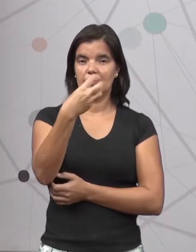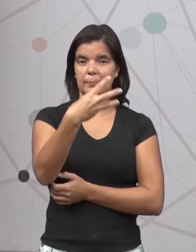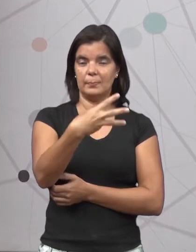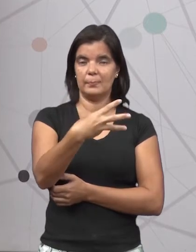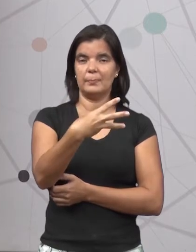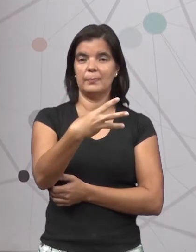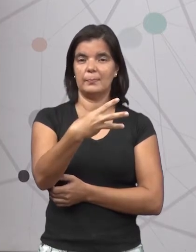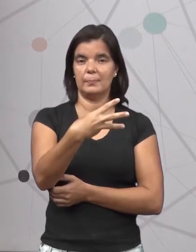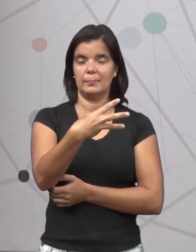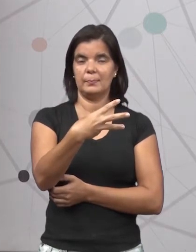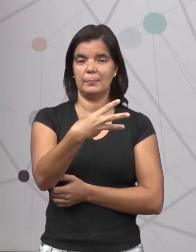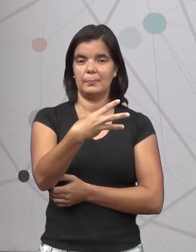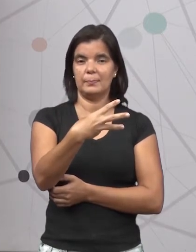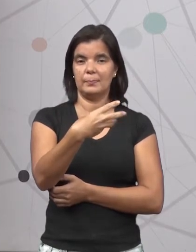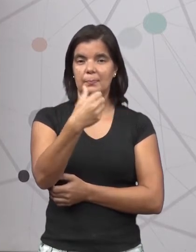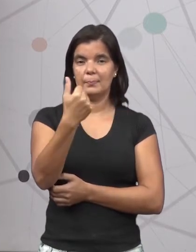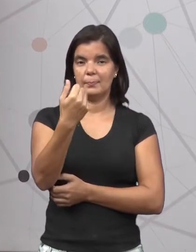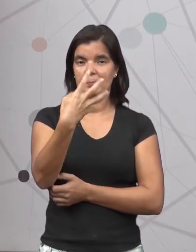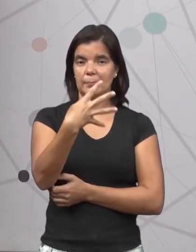13,